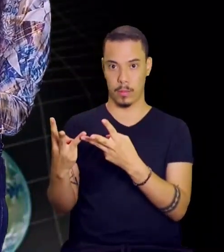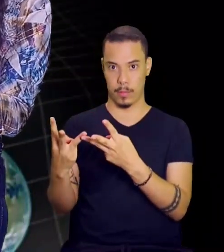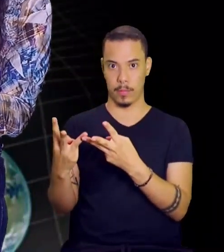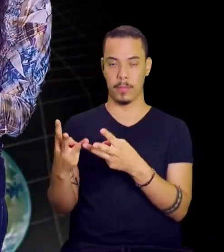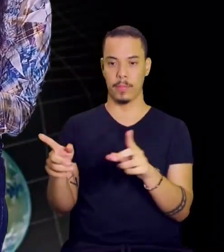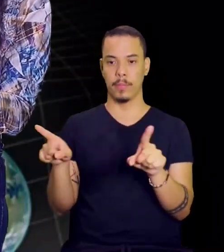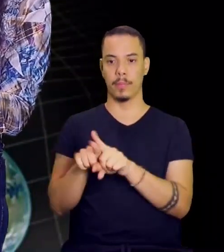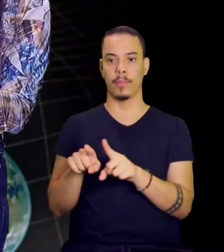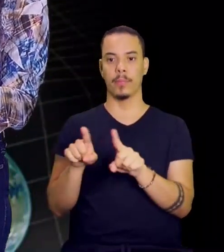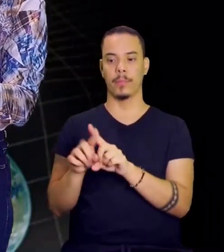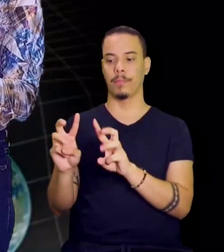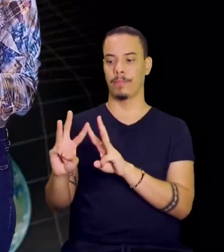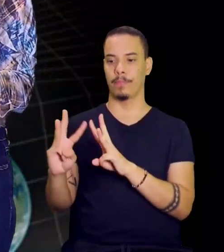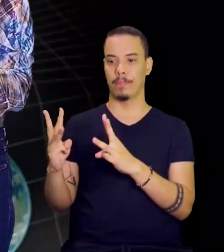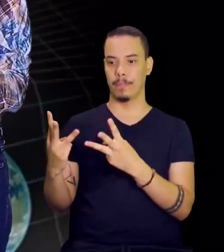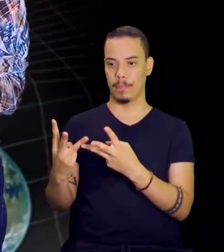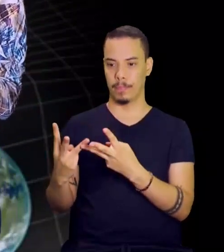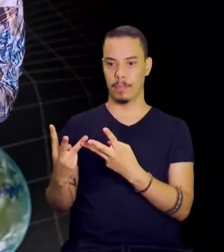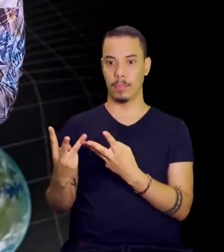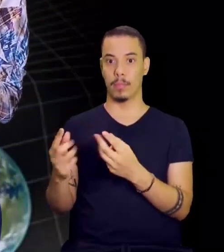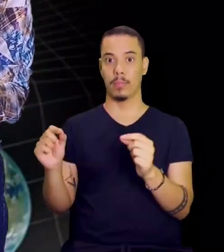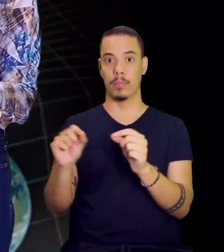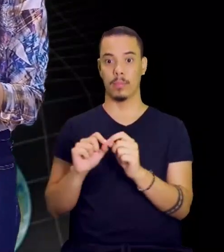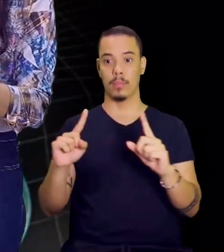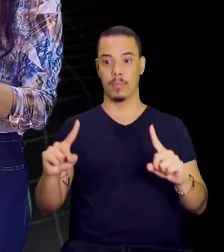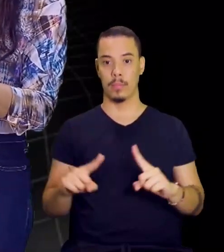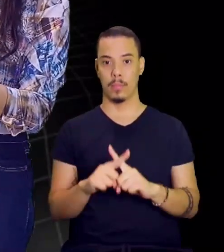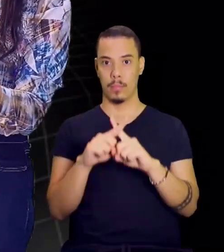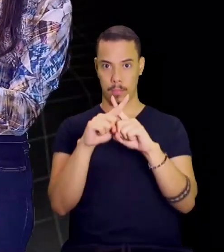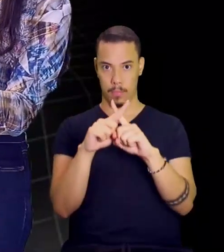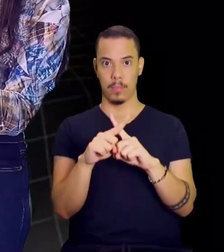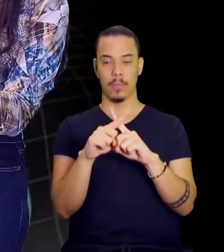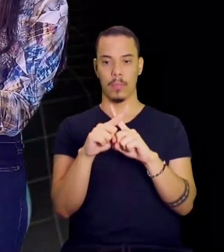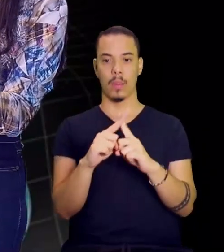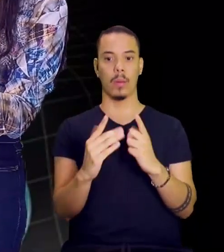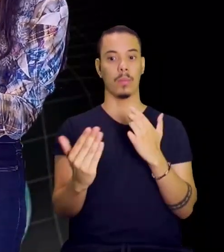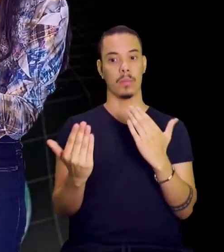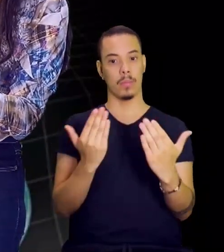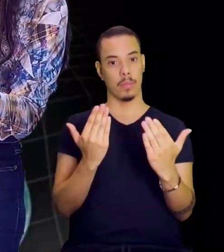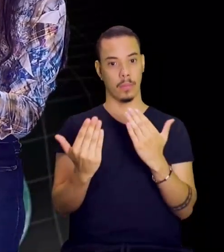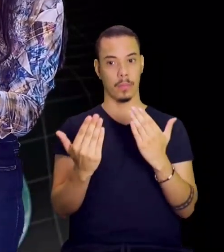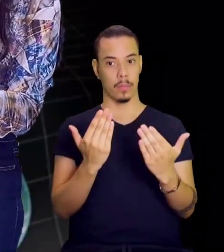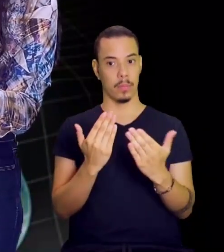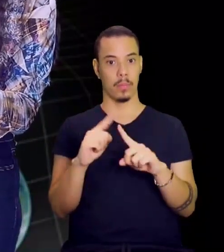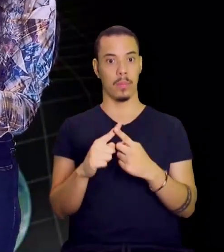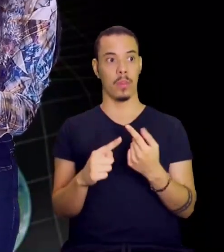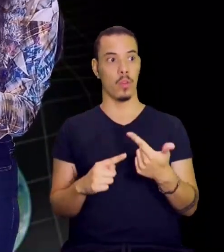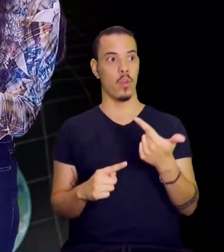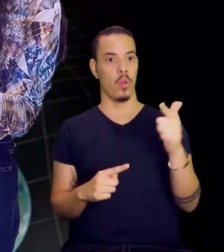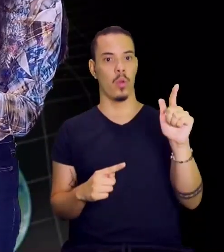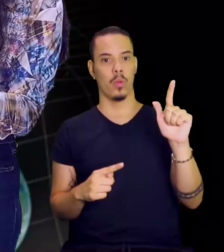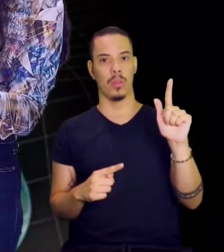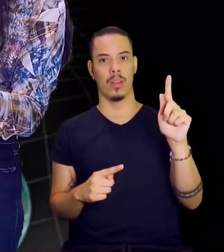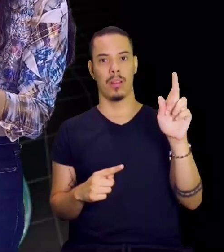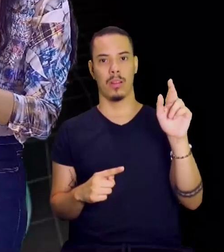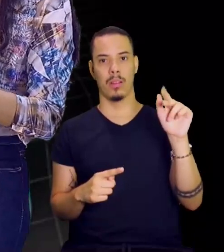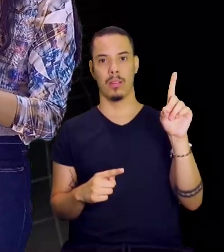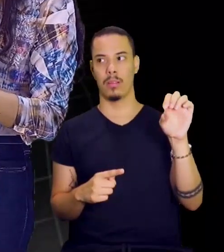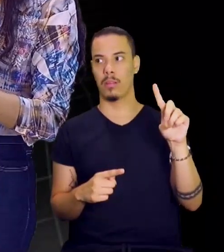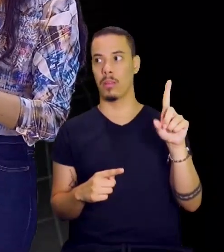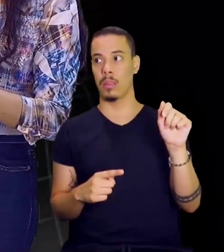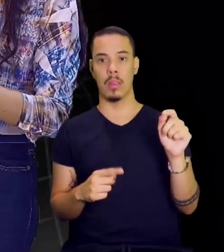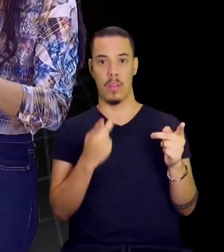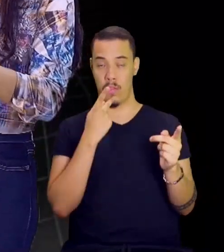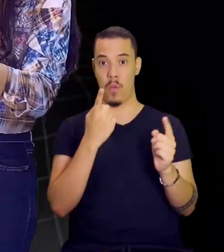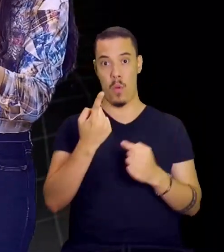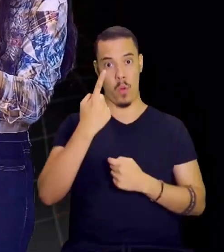Ele pegou uma massa ali e ele foi fazer uma explicação para comparar a mesma grandeza, ele pegou outra grandeza. Eu falei, olha, você está